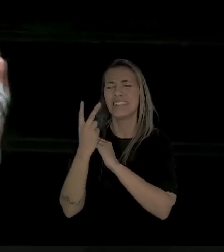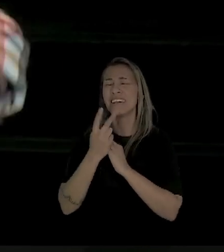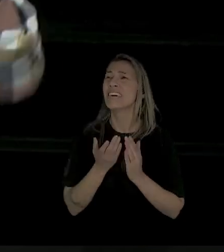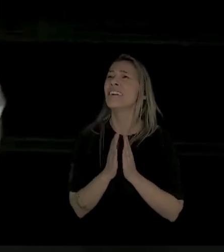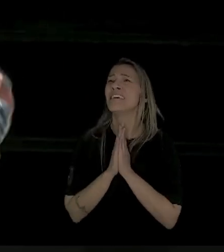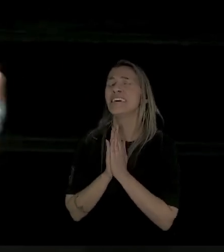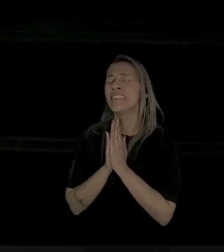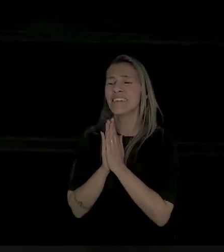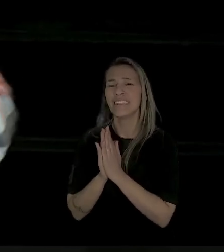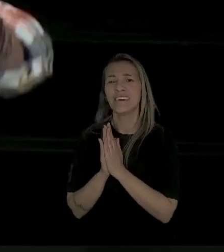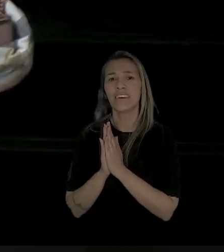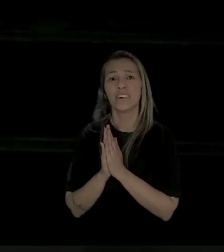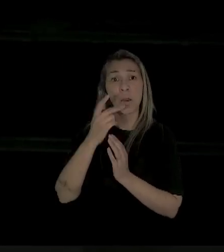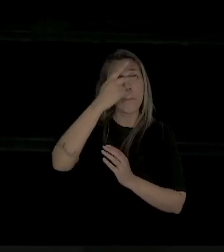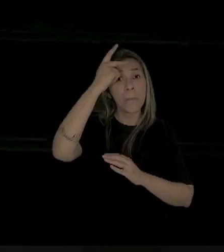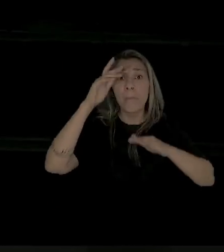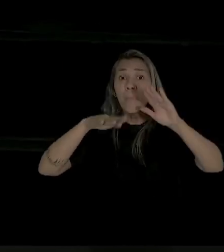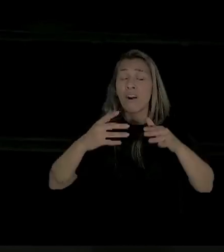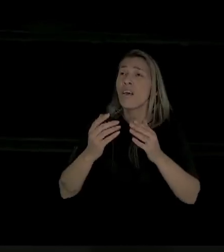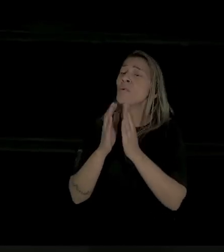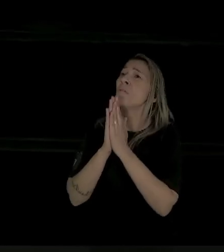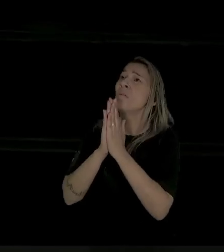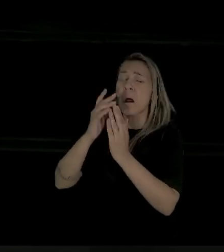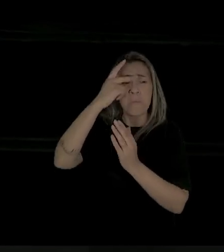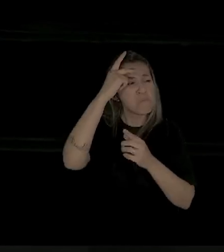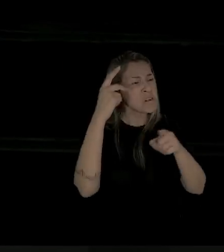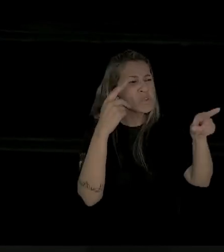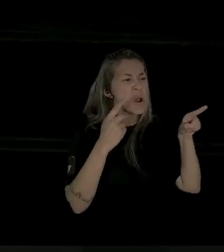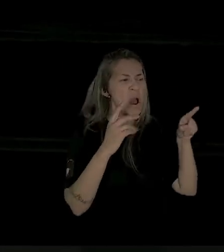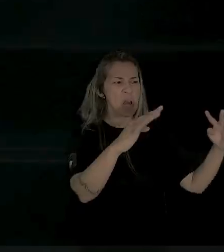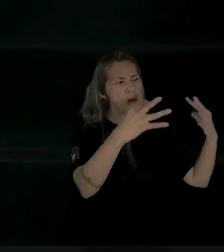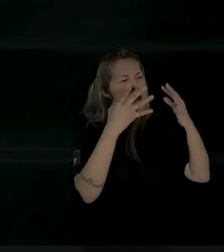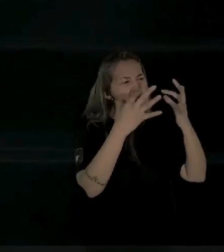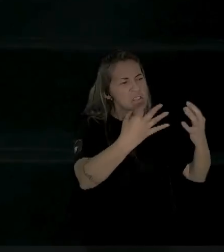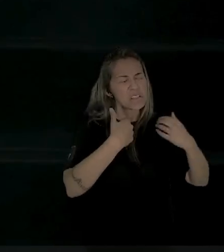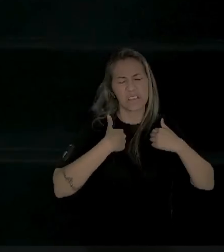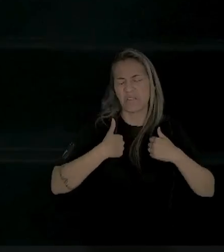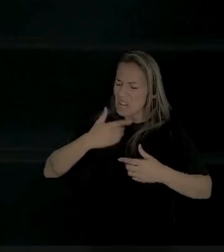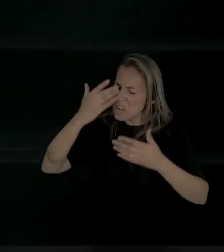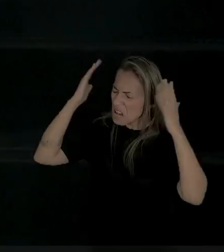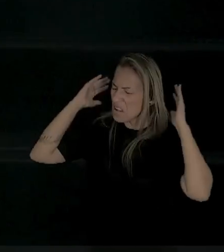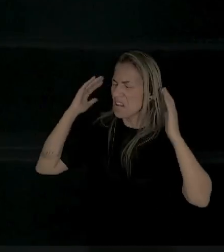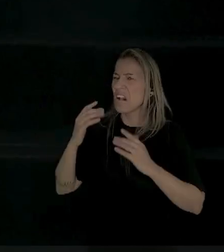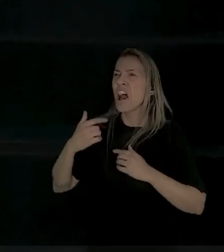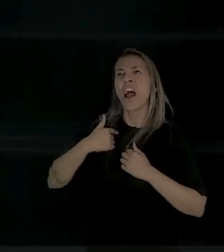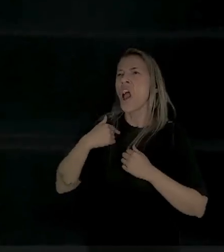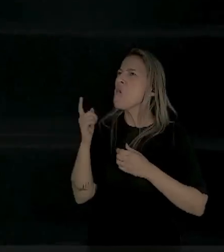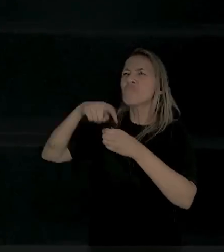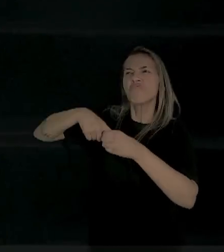servi, o quanto eu sou bom, enquanto as pessoas não entenderem, eu não quero. É isso, Elias, que você quer?